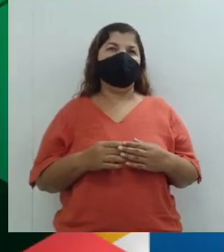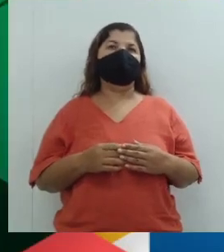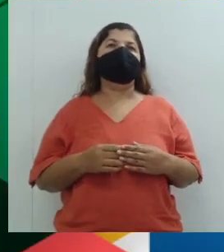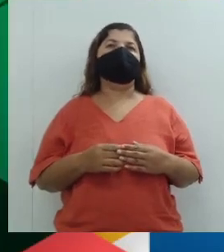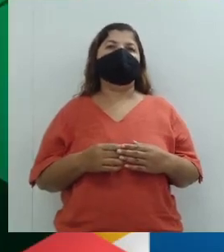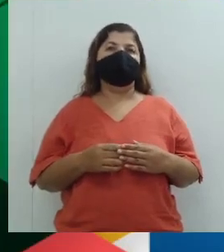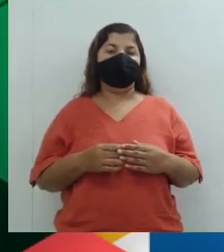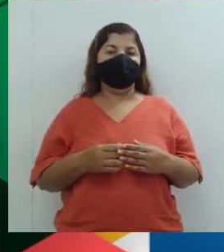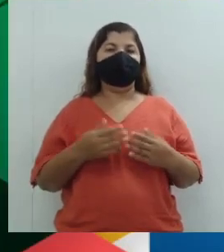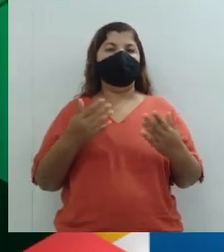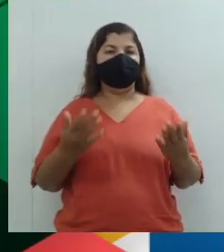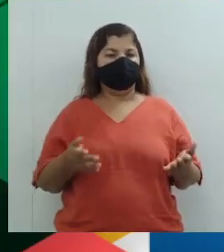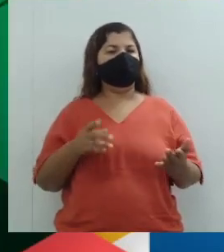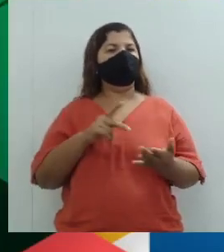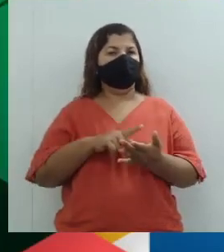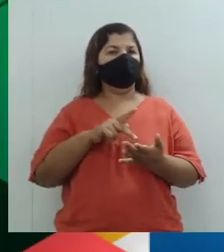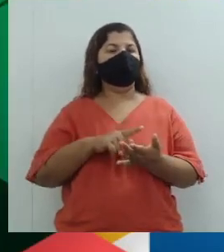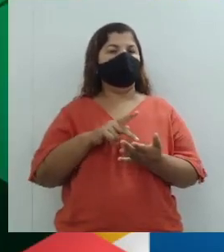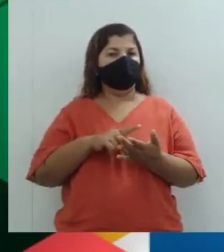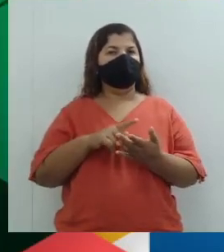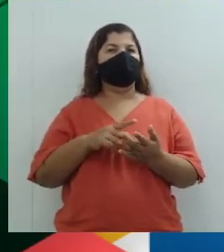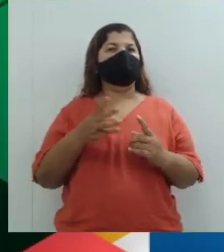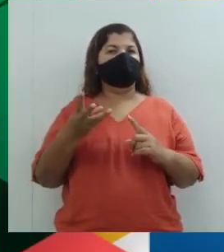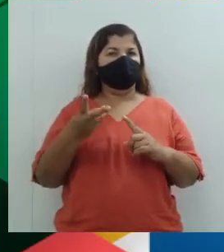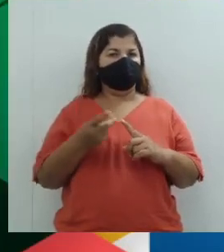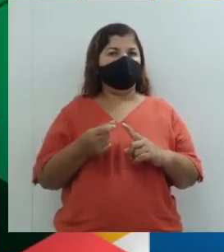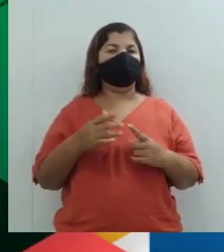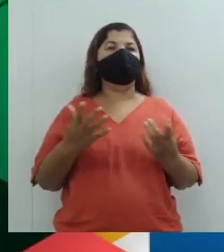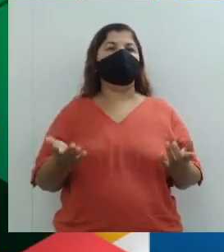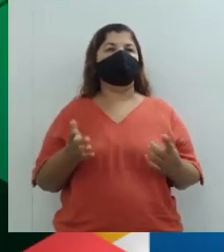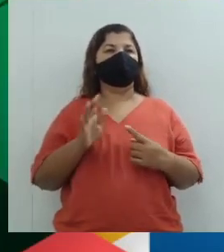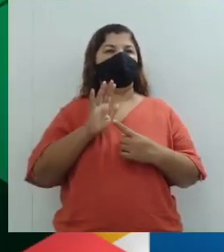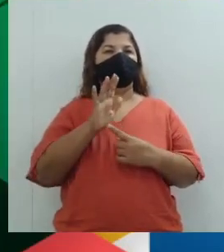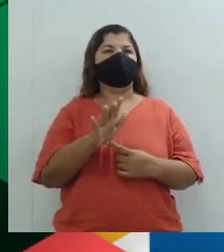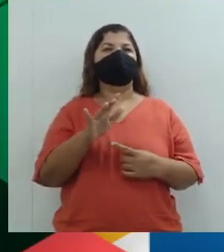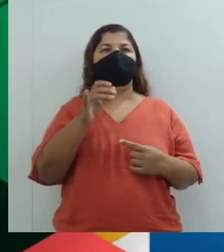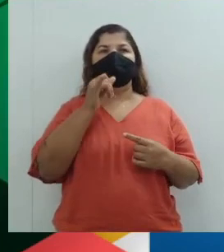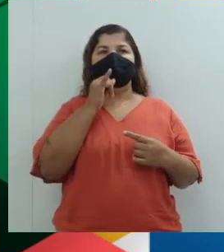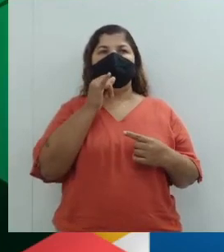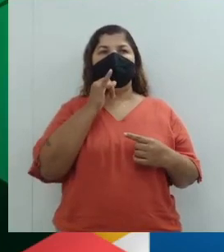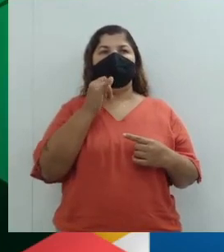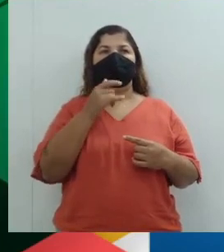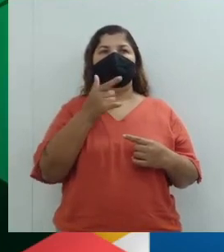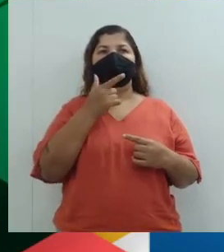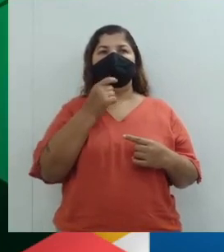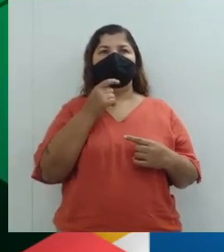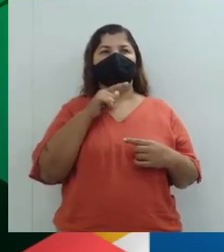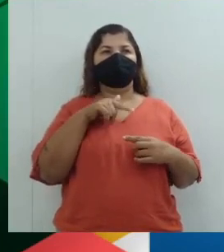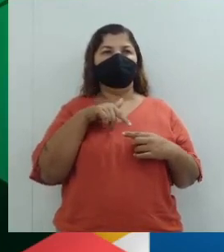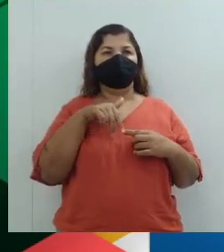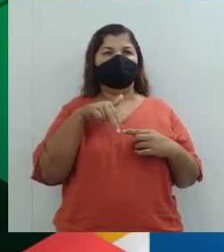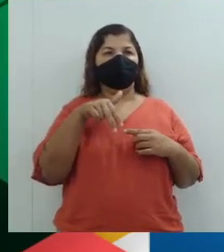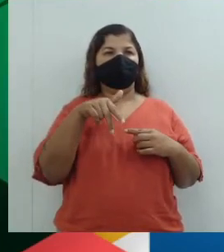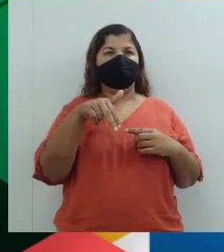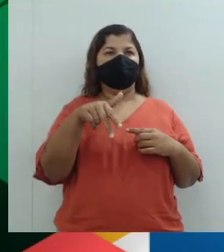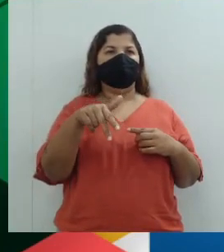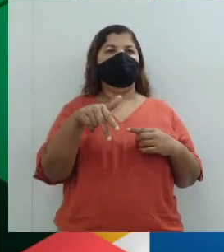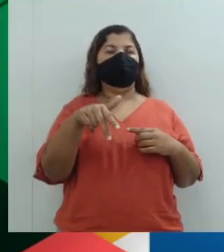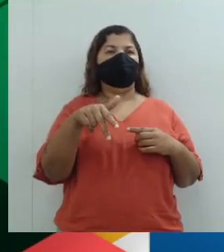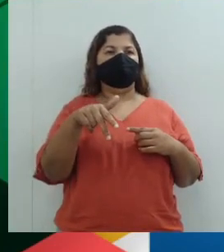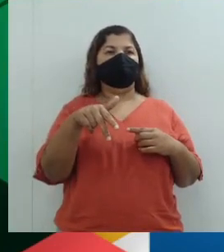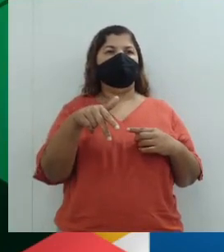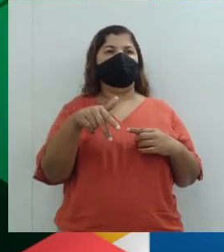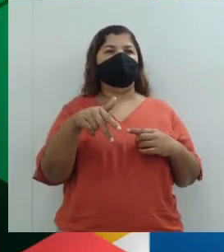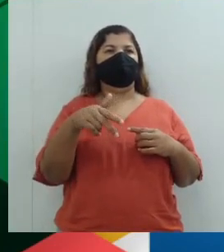reação. Então, isso é bem verdade na física. Por exemplo, vocês têm o exemplo aí de um rapaz que ele está caminhando. Então, qual